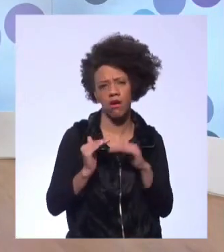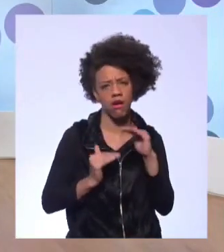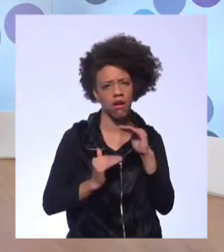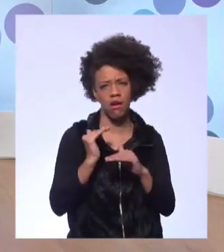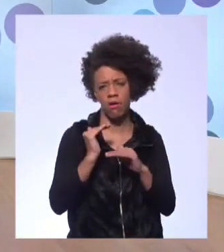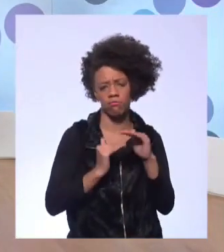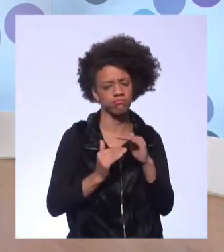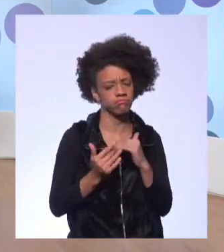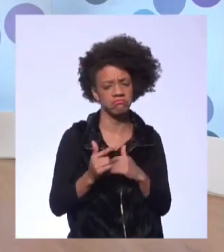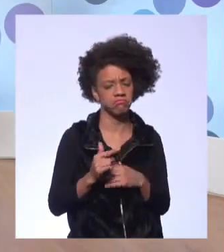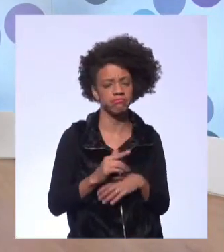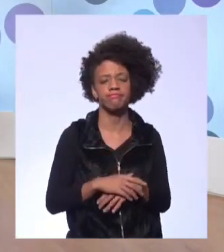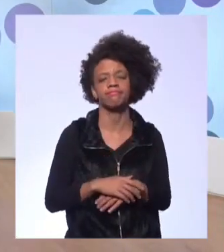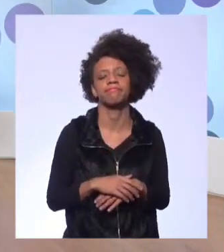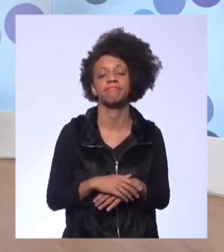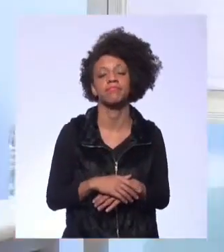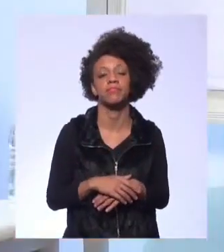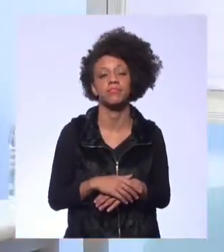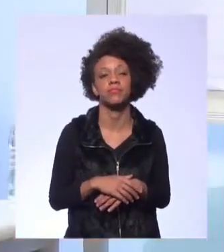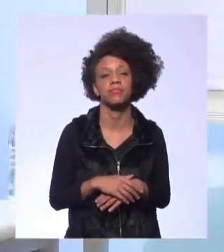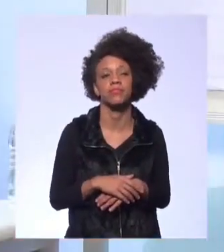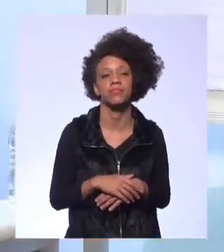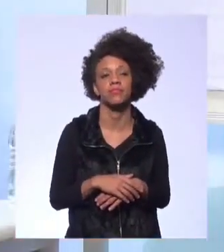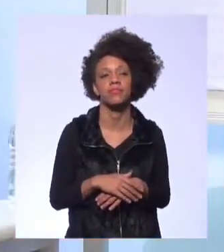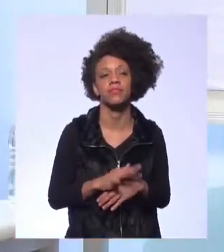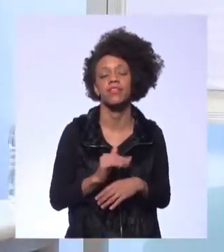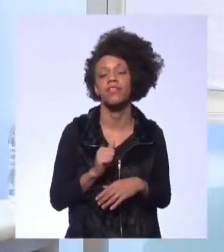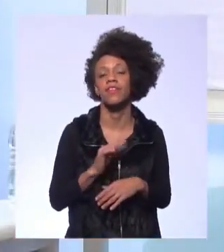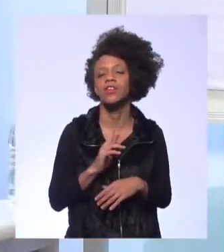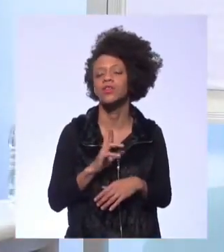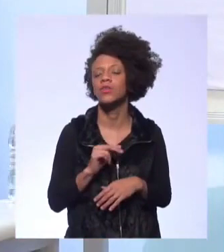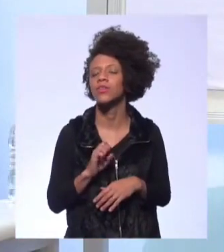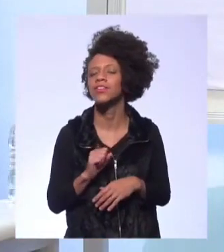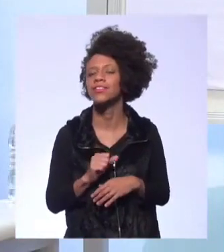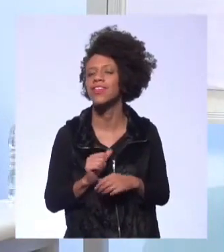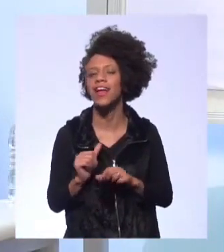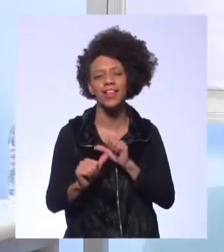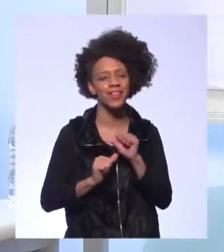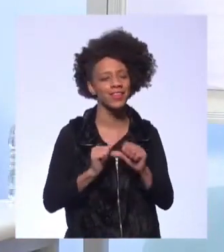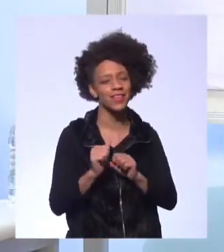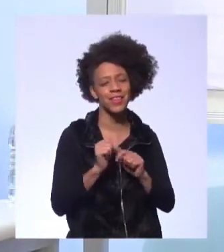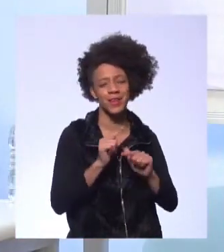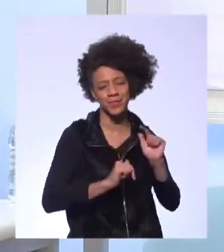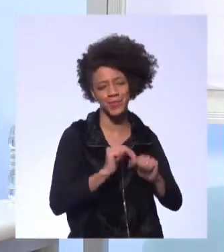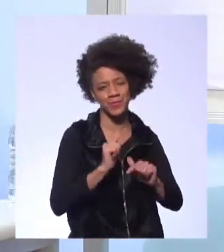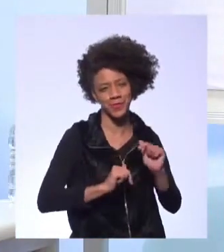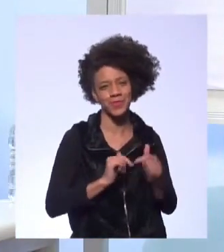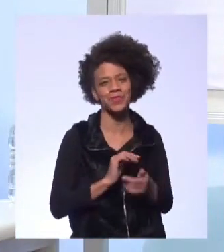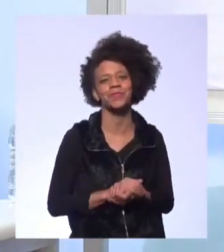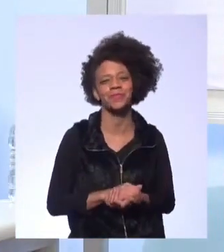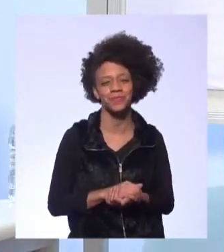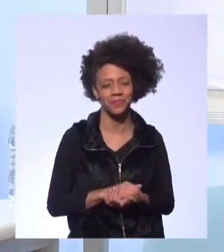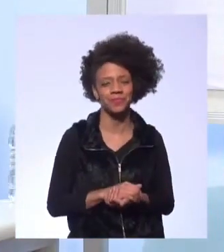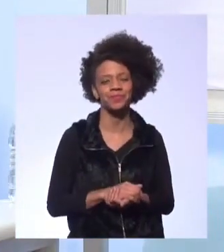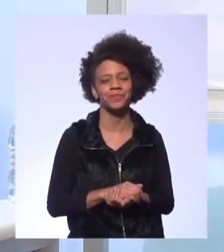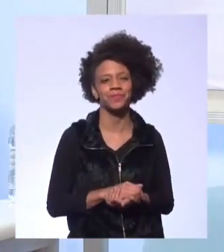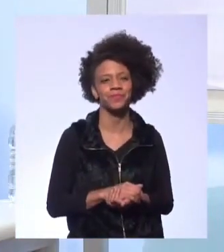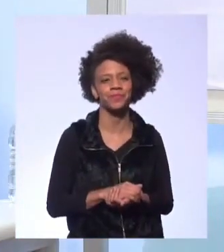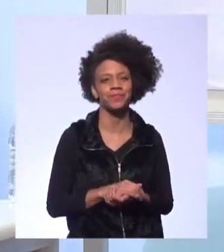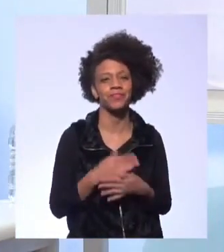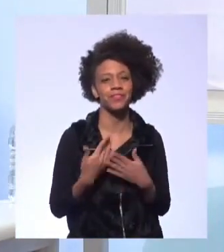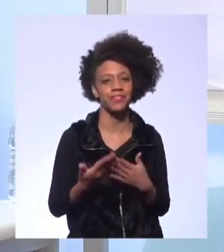pessoal, a ordem não tem, tá ok? A ordem dos fatores, como que é, professora? Não altera o produto. Perfeito, isso mesmo. Então,